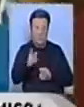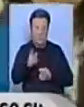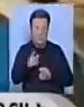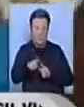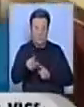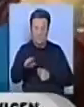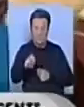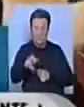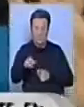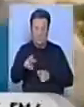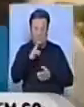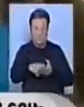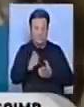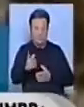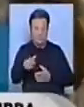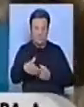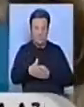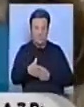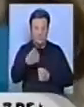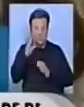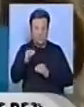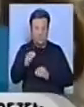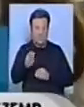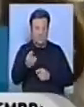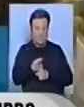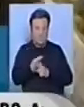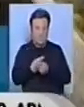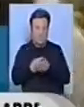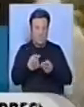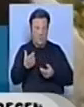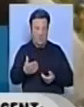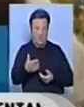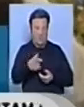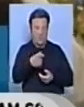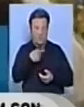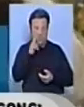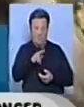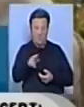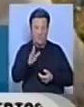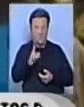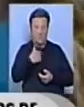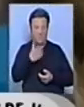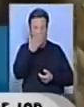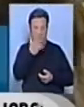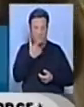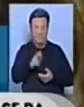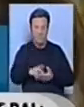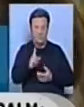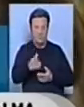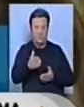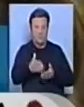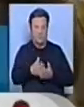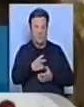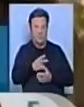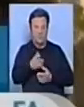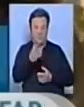Sara, que realmente já estão nesse processo formativo e muitas outras que hoje em dia nós olhamos para elas, já nem queremos acreditar, já estão a chegar à